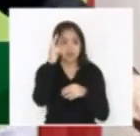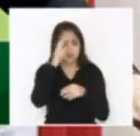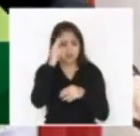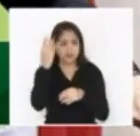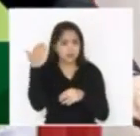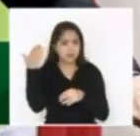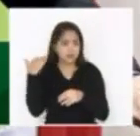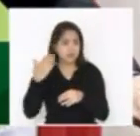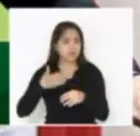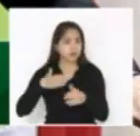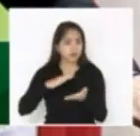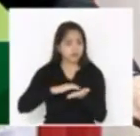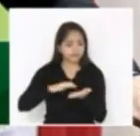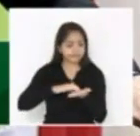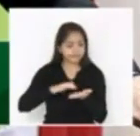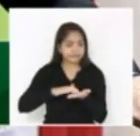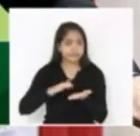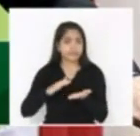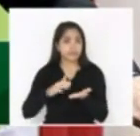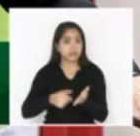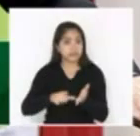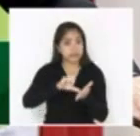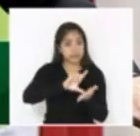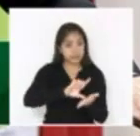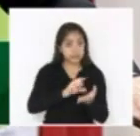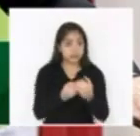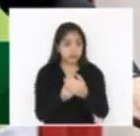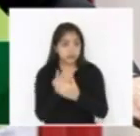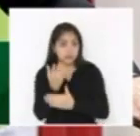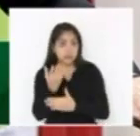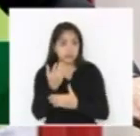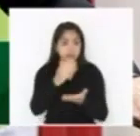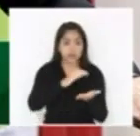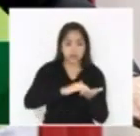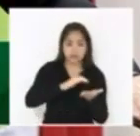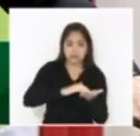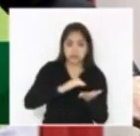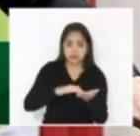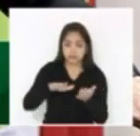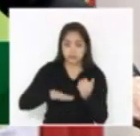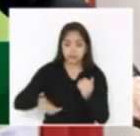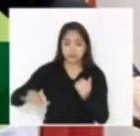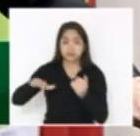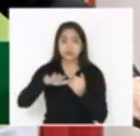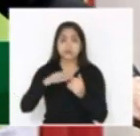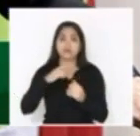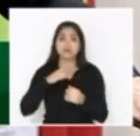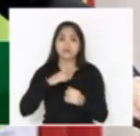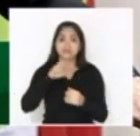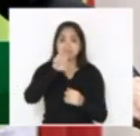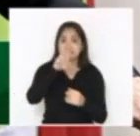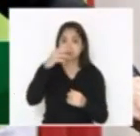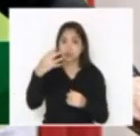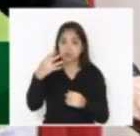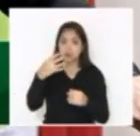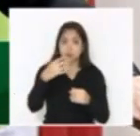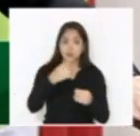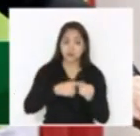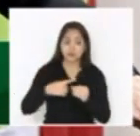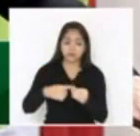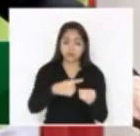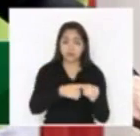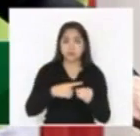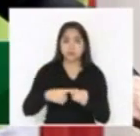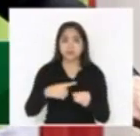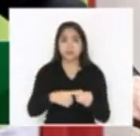secretário, antes da existência das secretarias regionais, nós tínhamos 54 municípios sem sequer